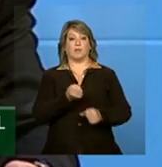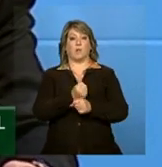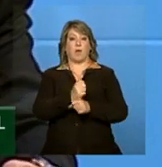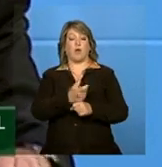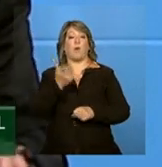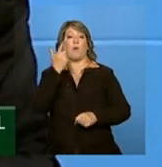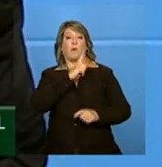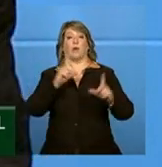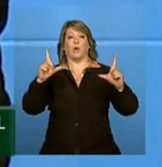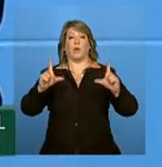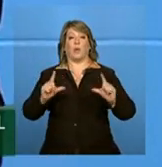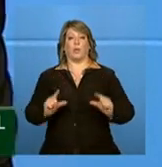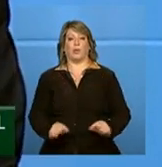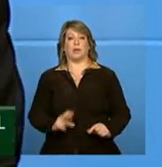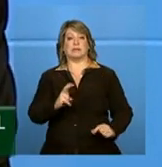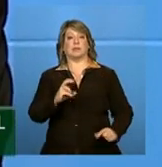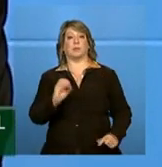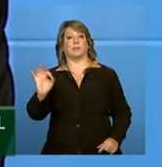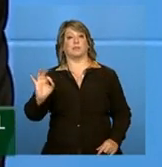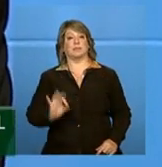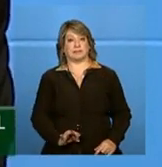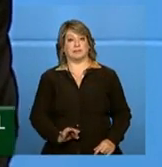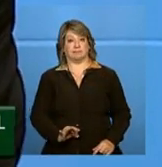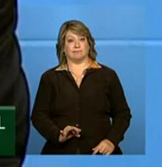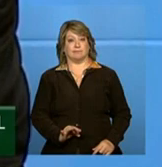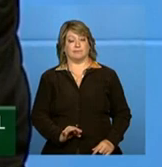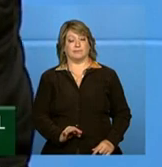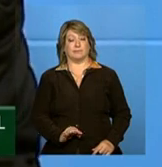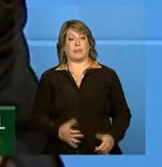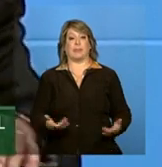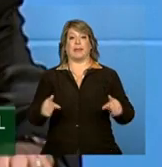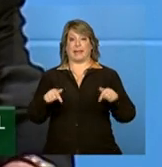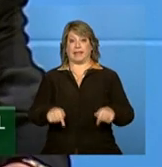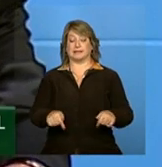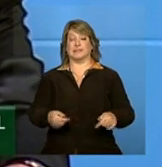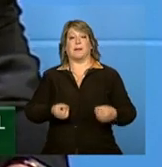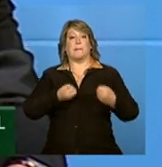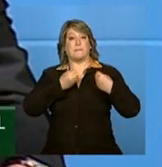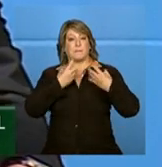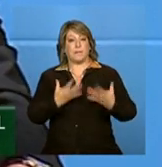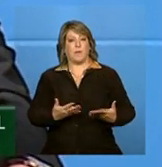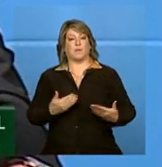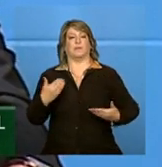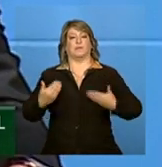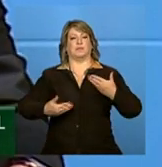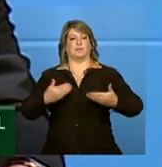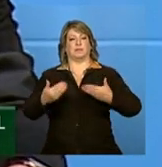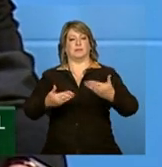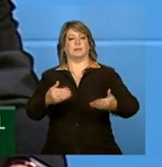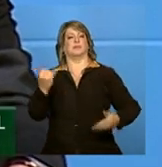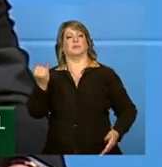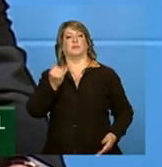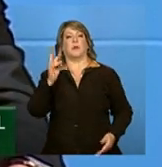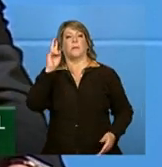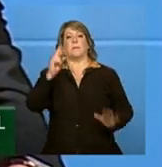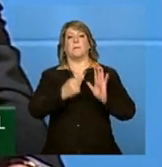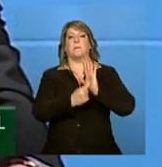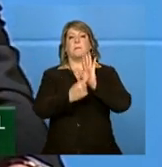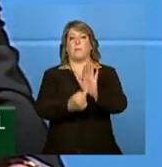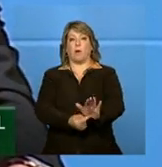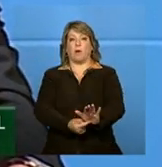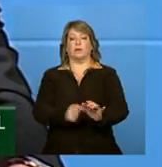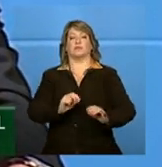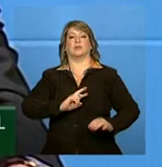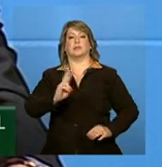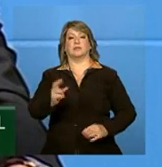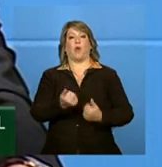uma redução de 50%. Este progresso, sem dúvida, representa o resultado da